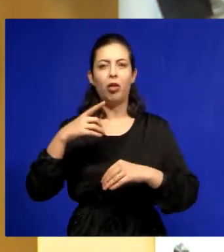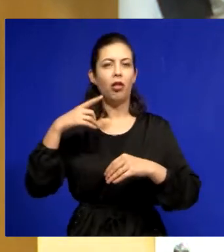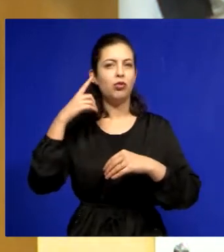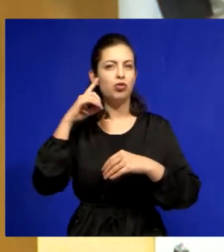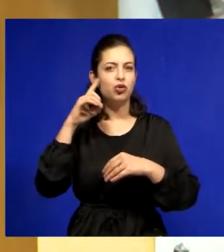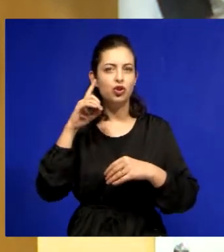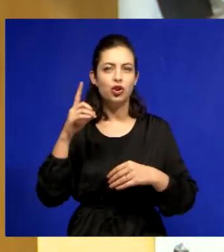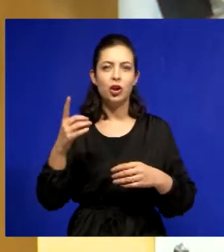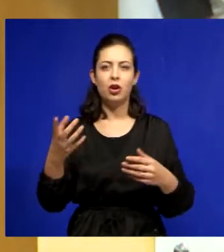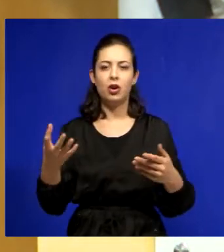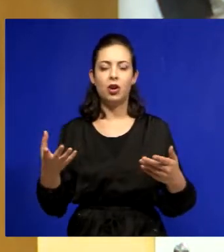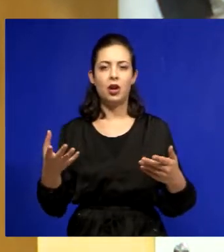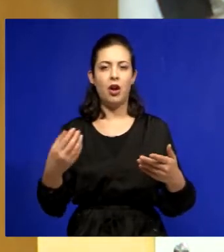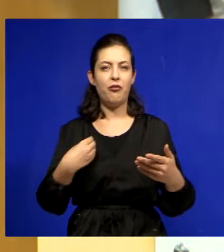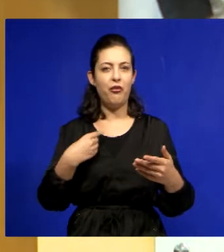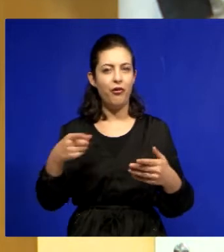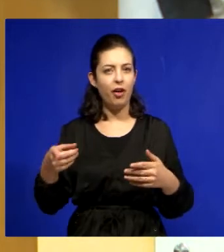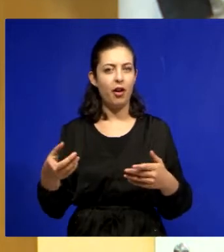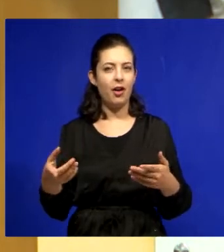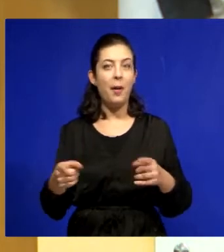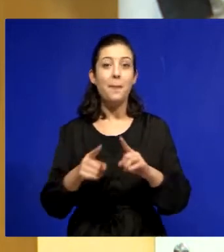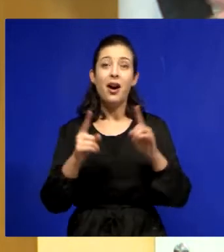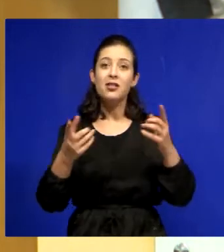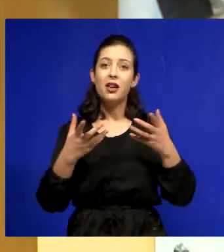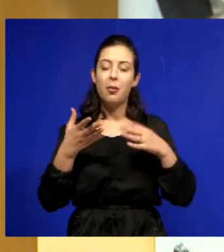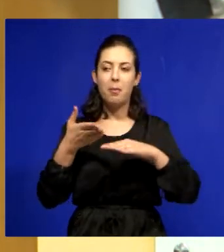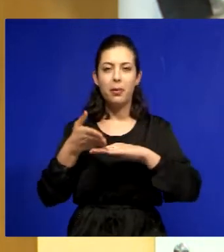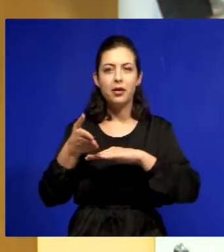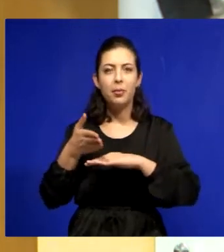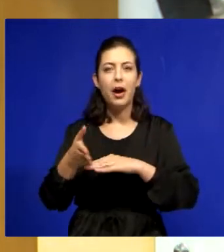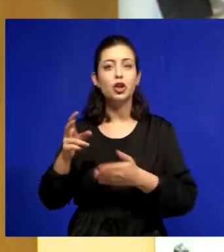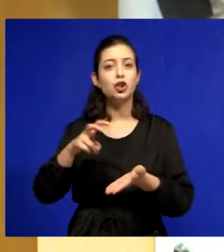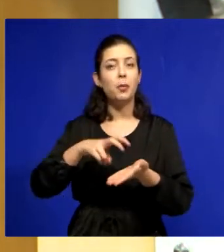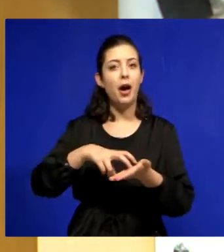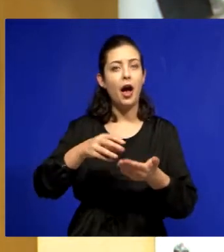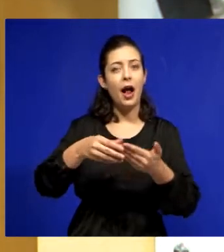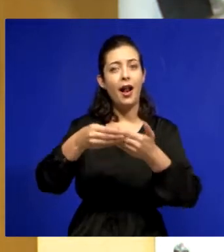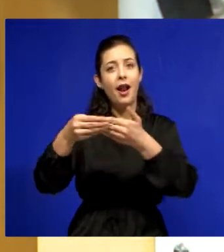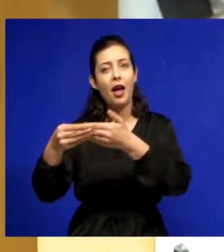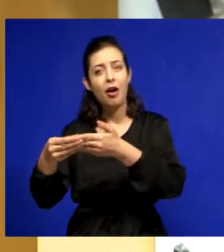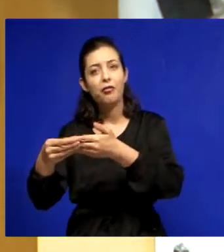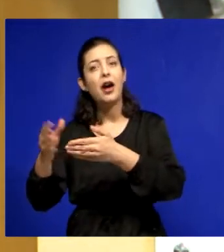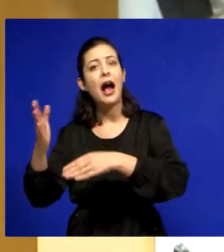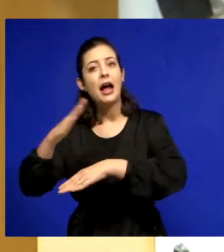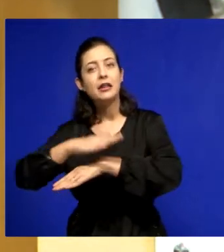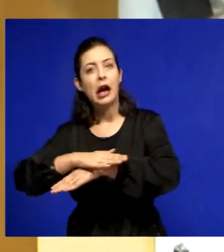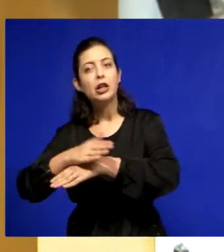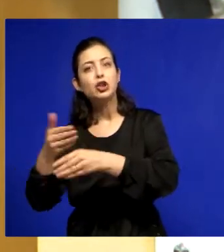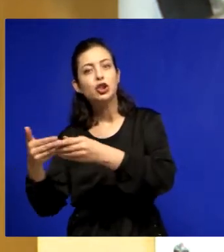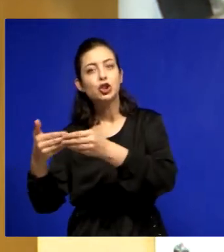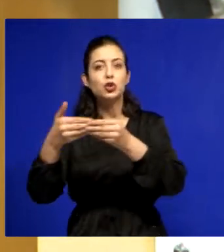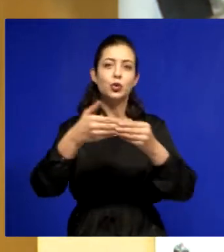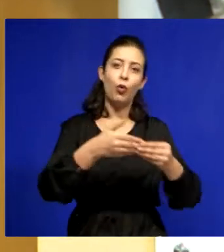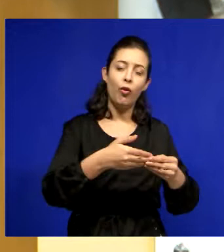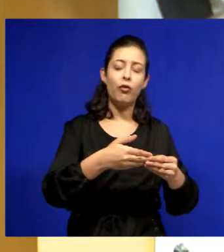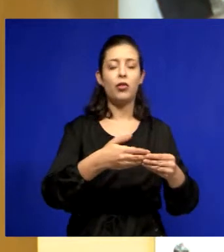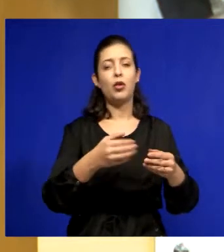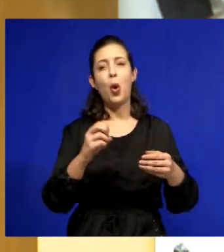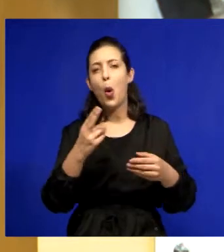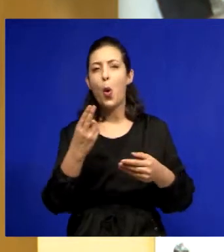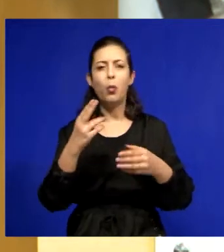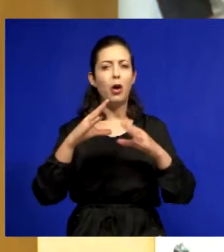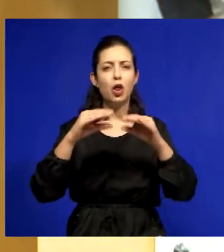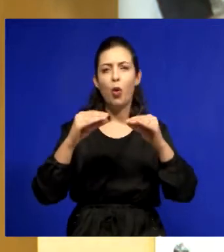passa a morar naquela casa mas querem levar de manhã e pegar de noite ou pegar a